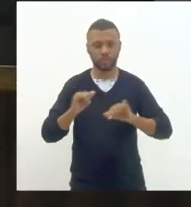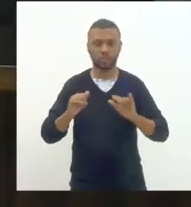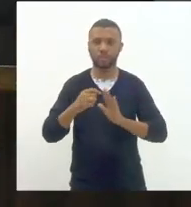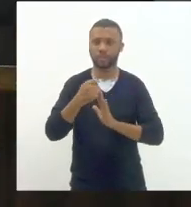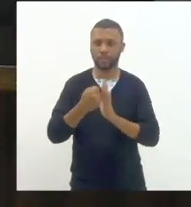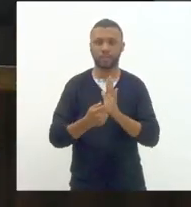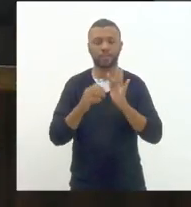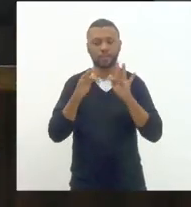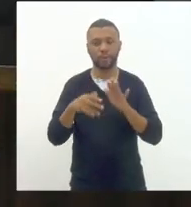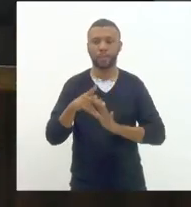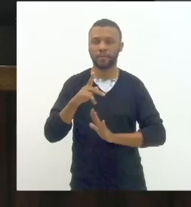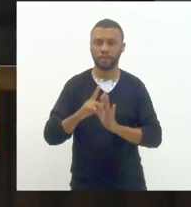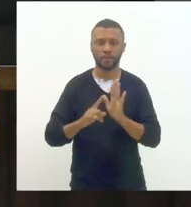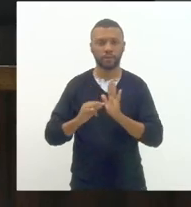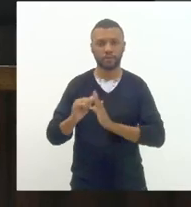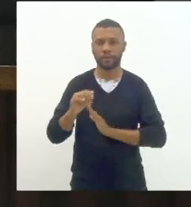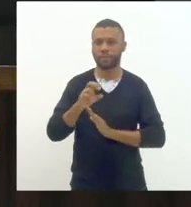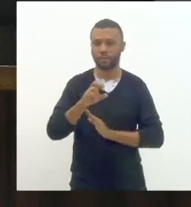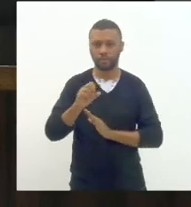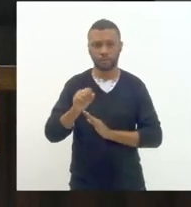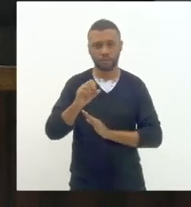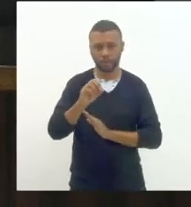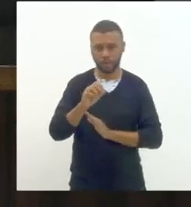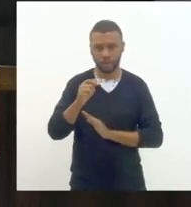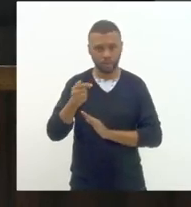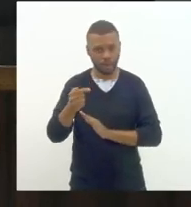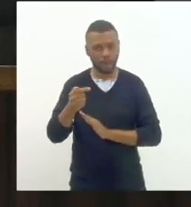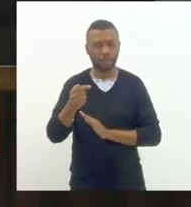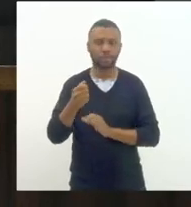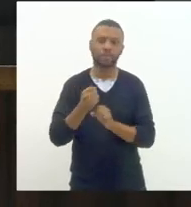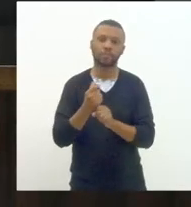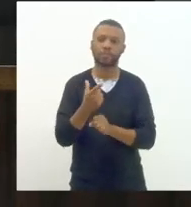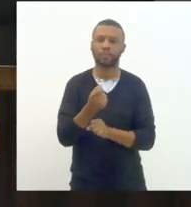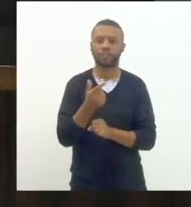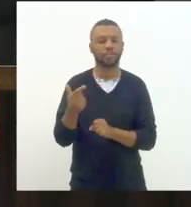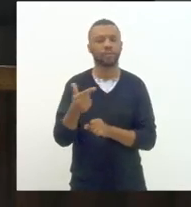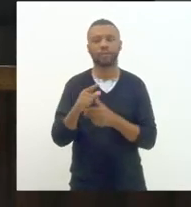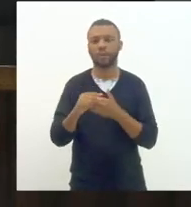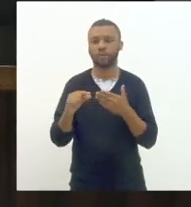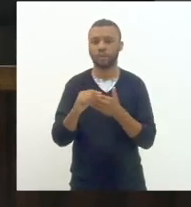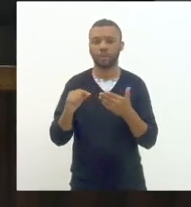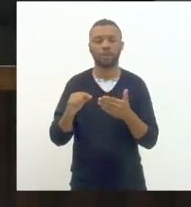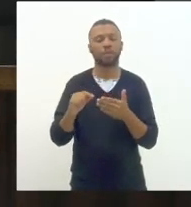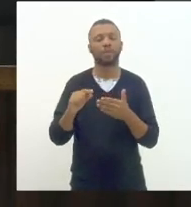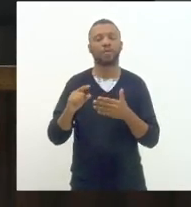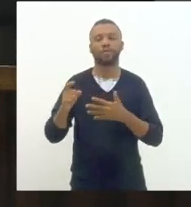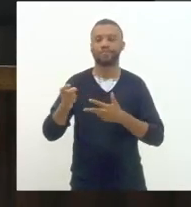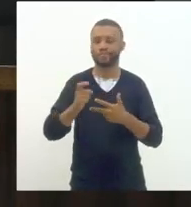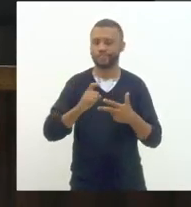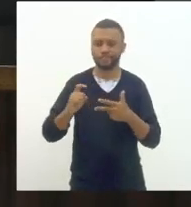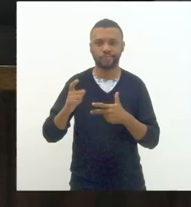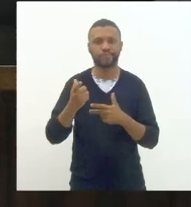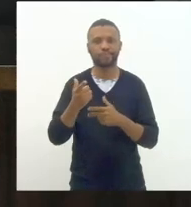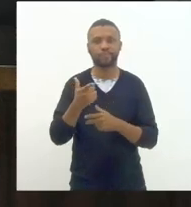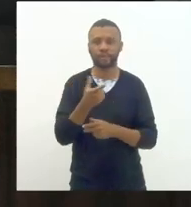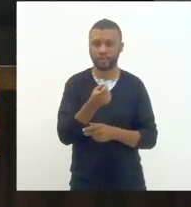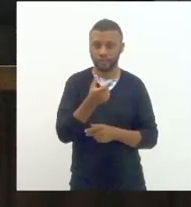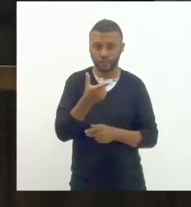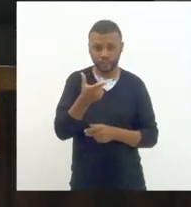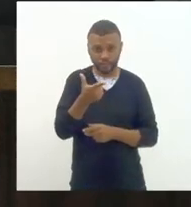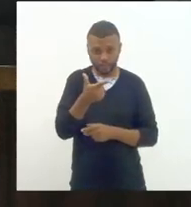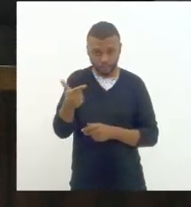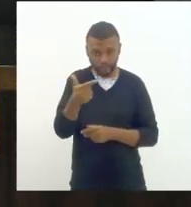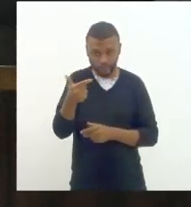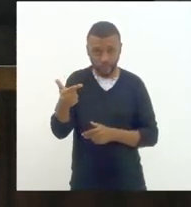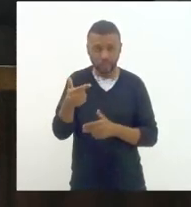redação final, projeto de lei 5807 de 2022, de autoria do Poder Executivo, mensagem 20 de 22, que dispõe sobre as